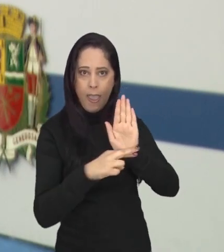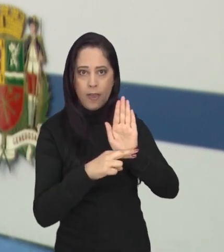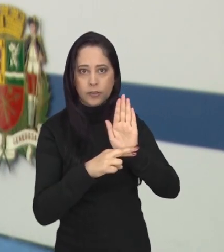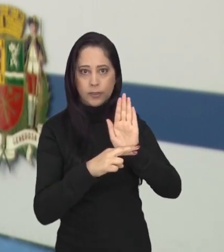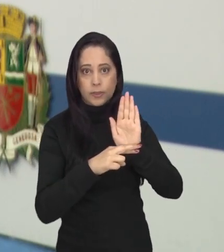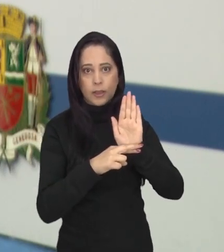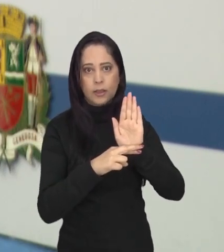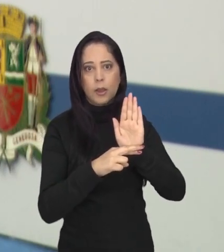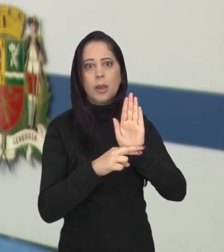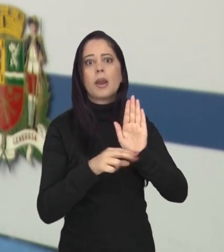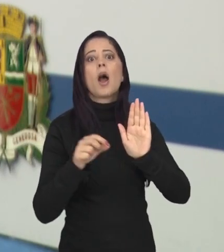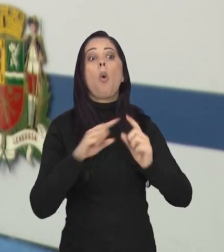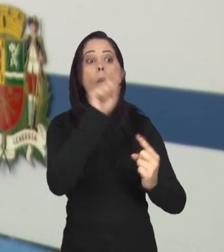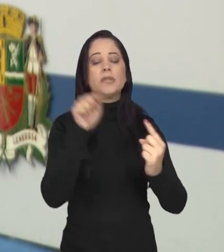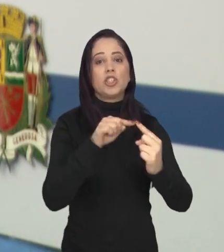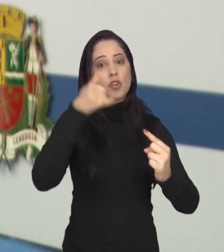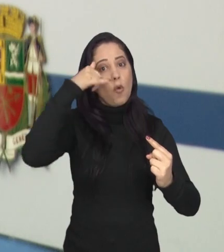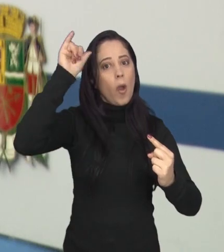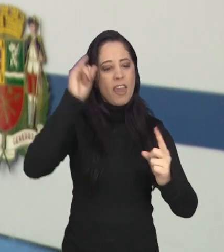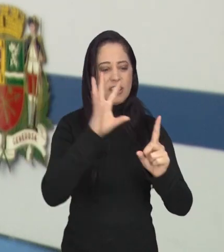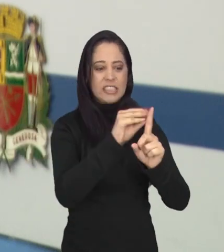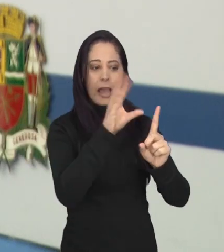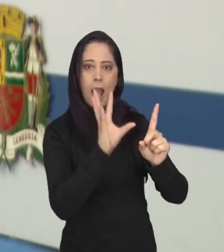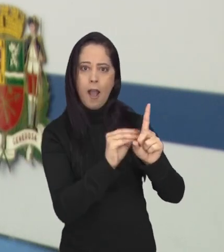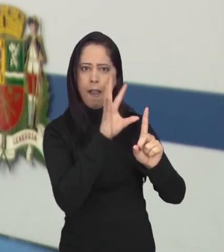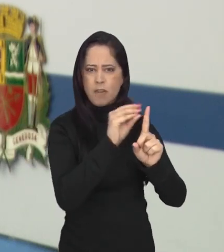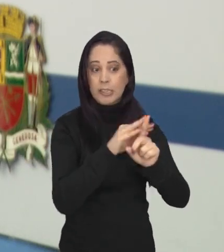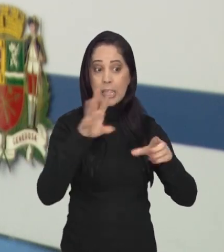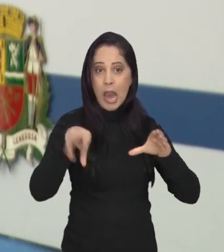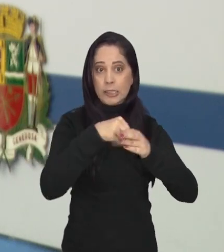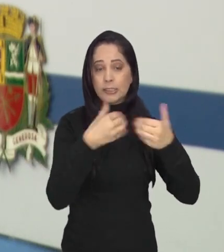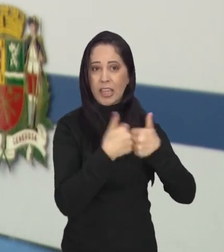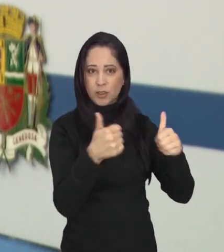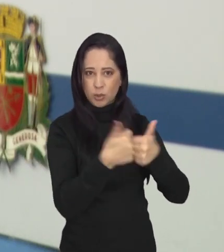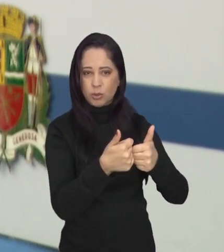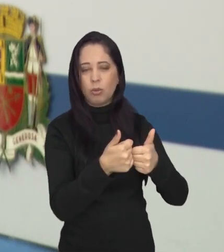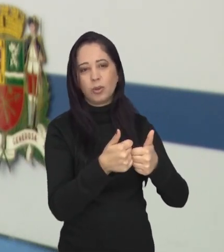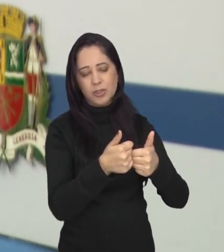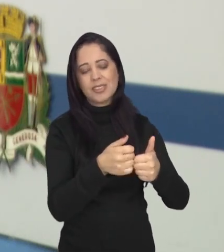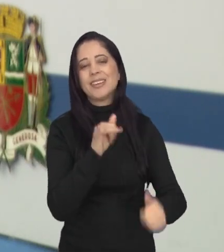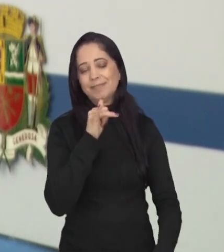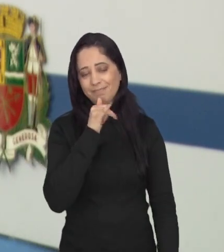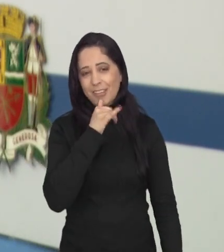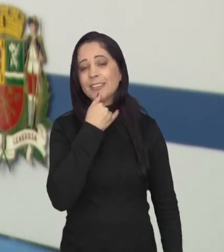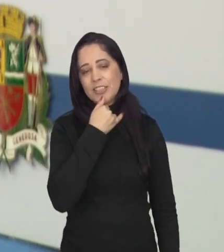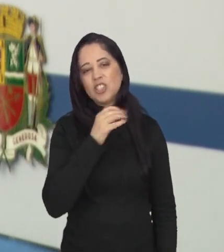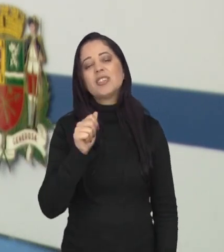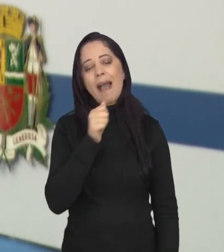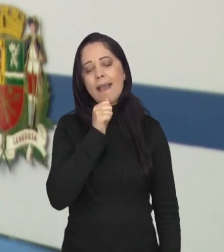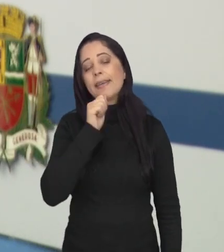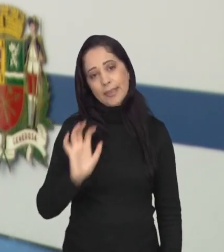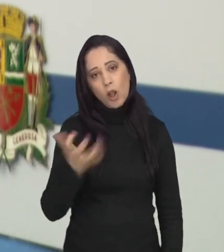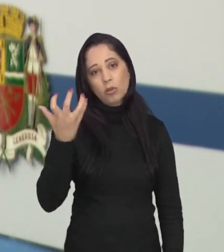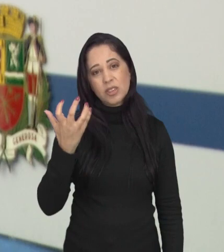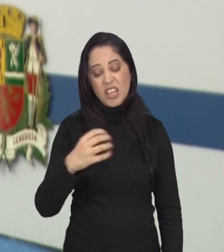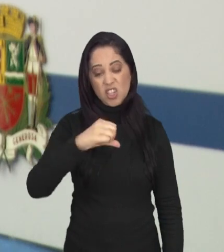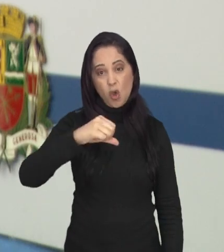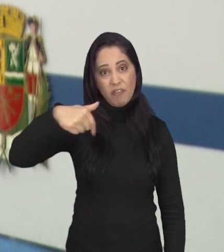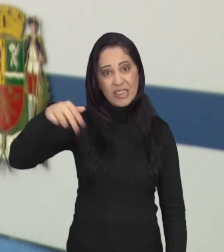prevenção e combate ao assédio sexual contra a mulher no transporte público. Uma realidade tristemente ainda comum,